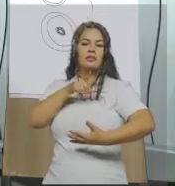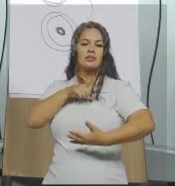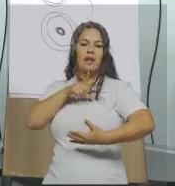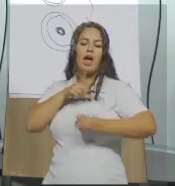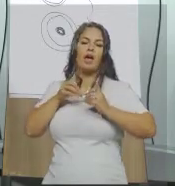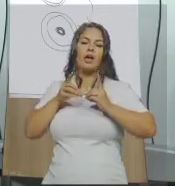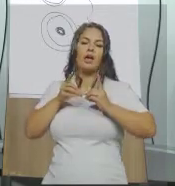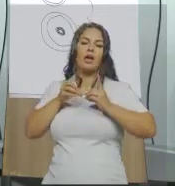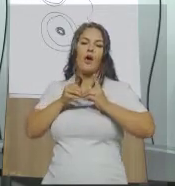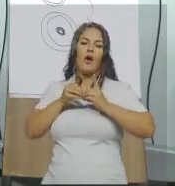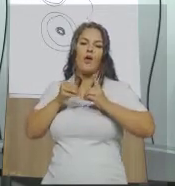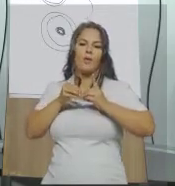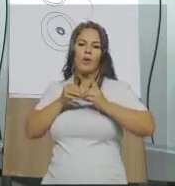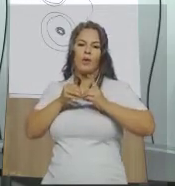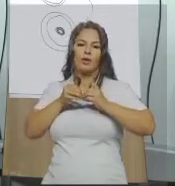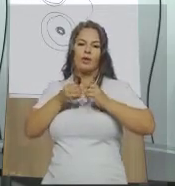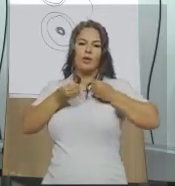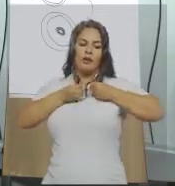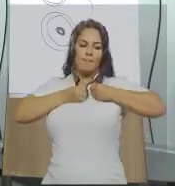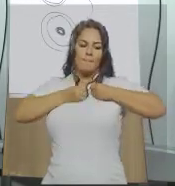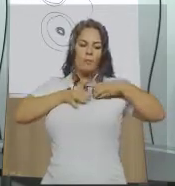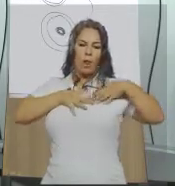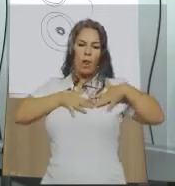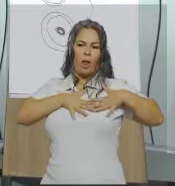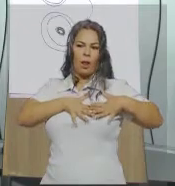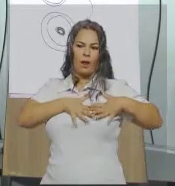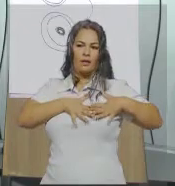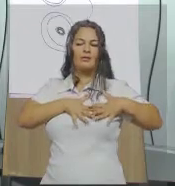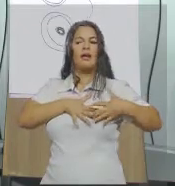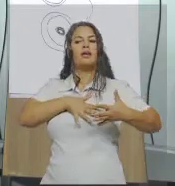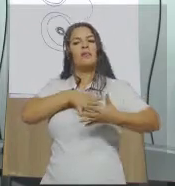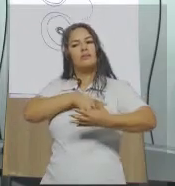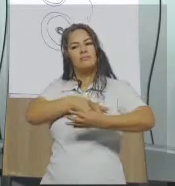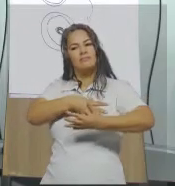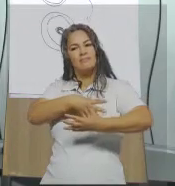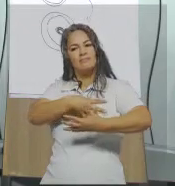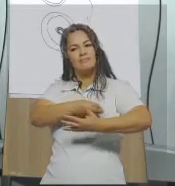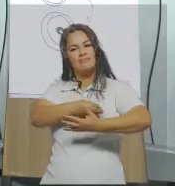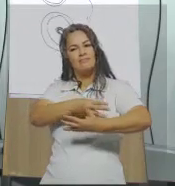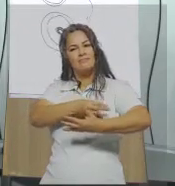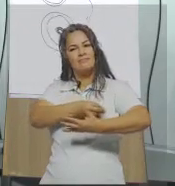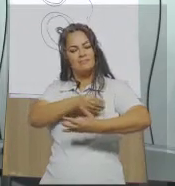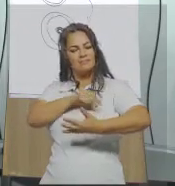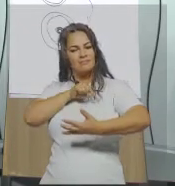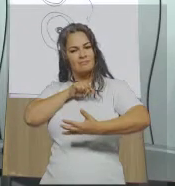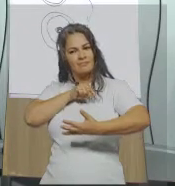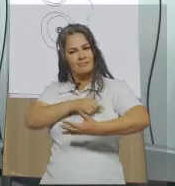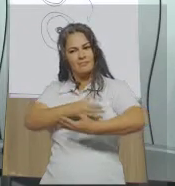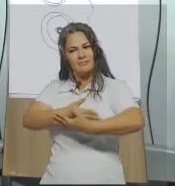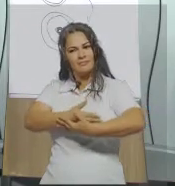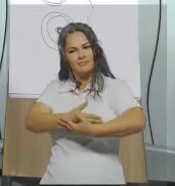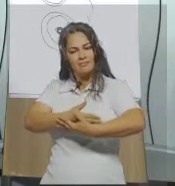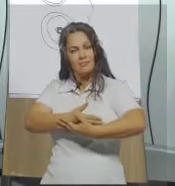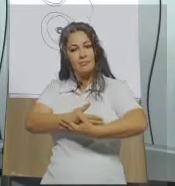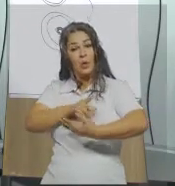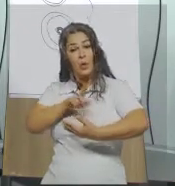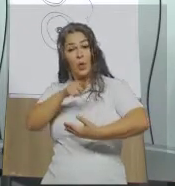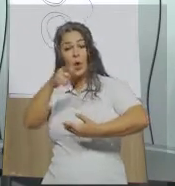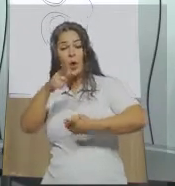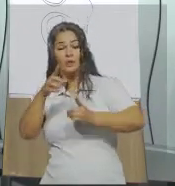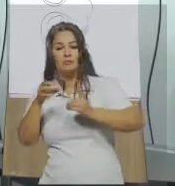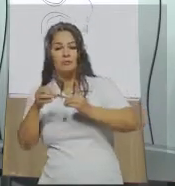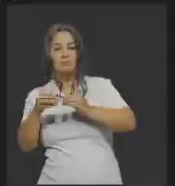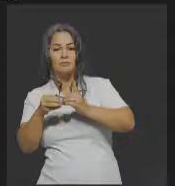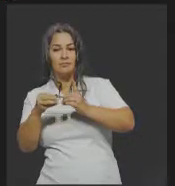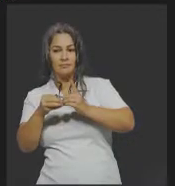que vai também estimular esse leite a ser secretado. Outro hormônio produzido pelo